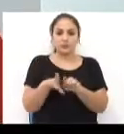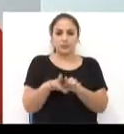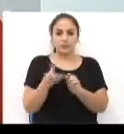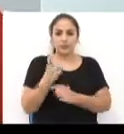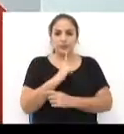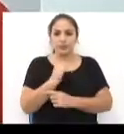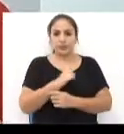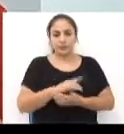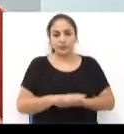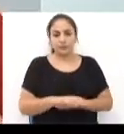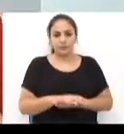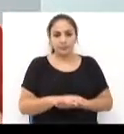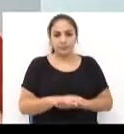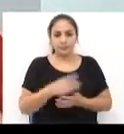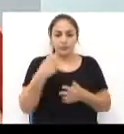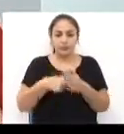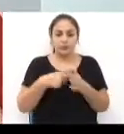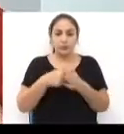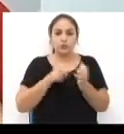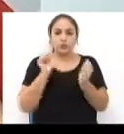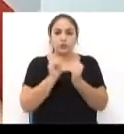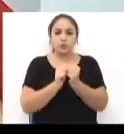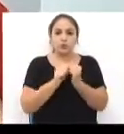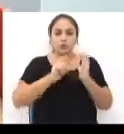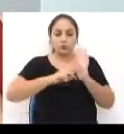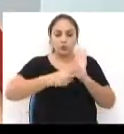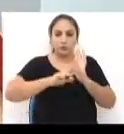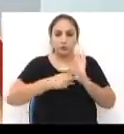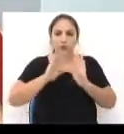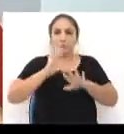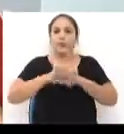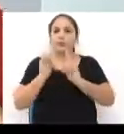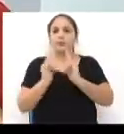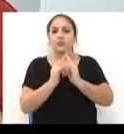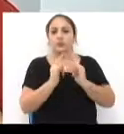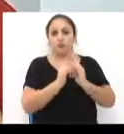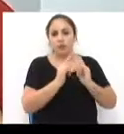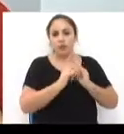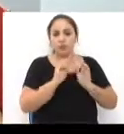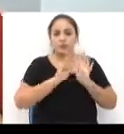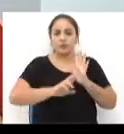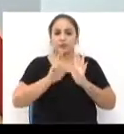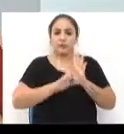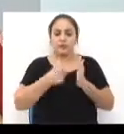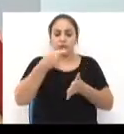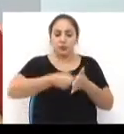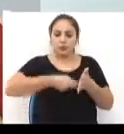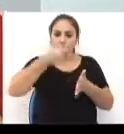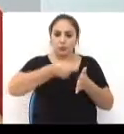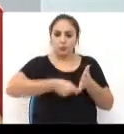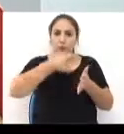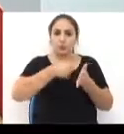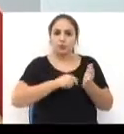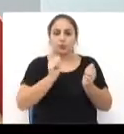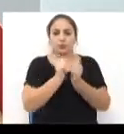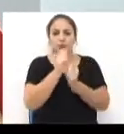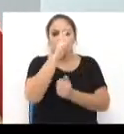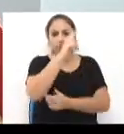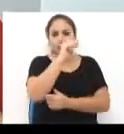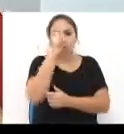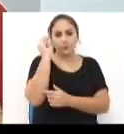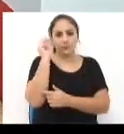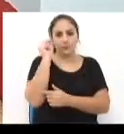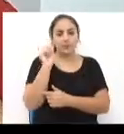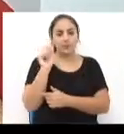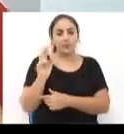venham também a encampar, juntamente com o Simpasso e demais entidades representativas, essa luta junto ao